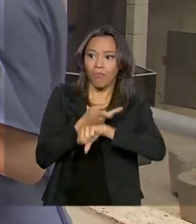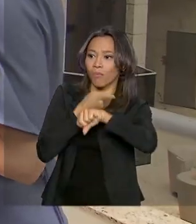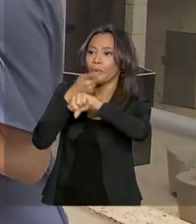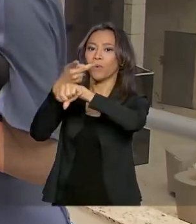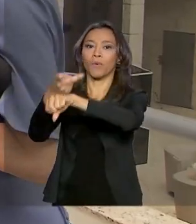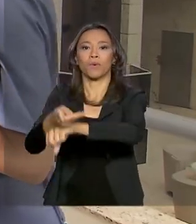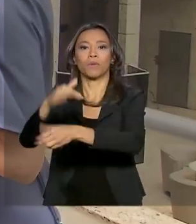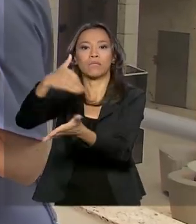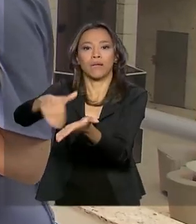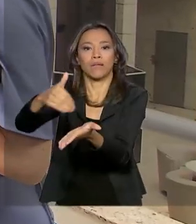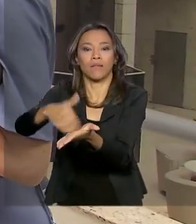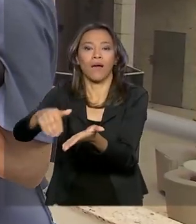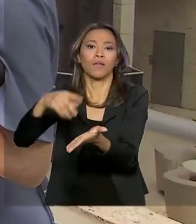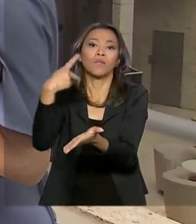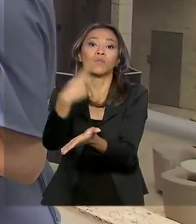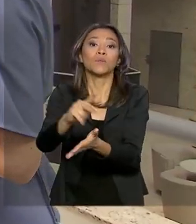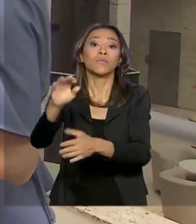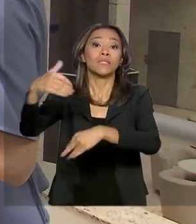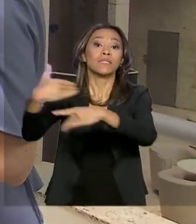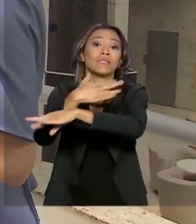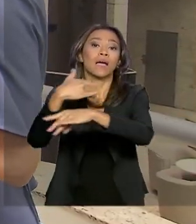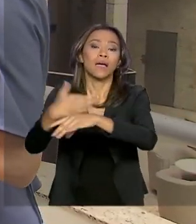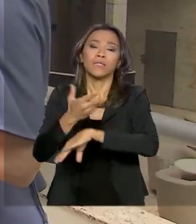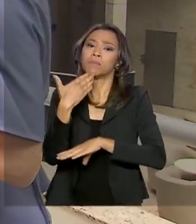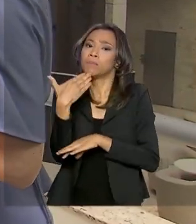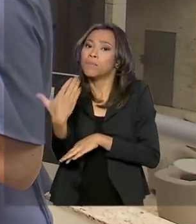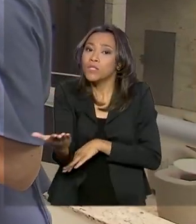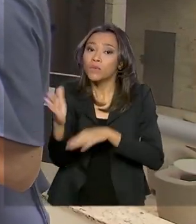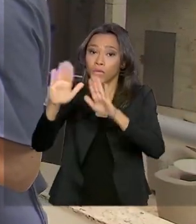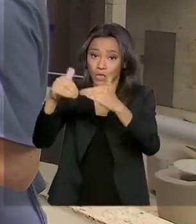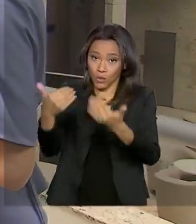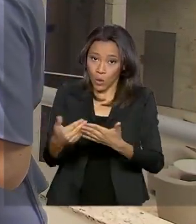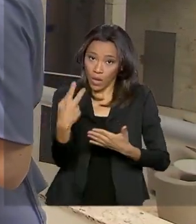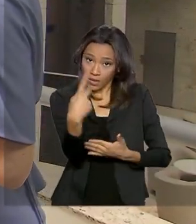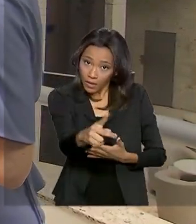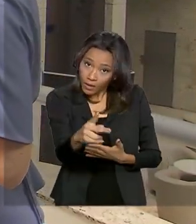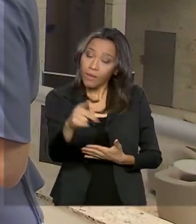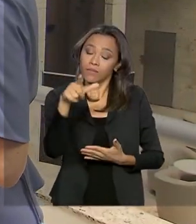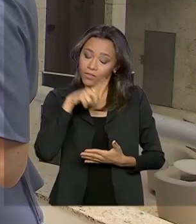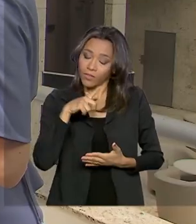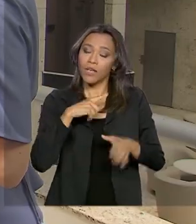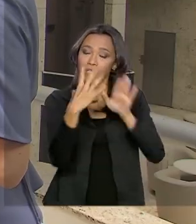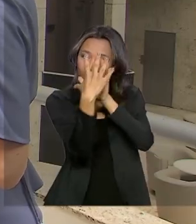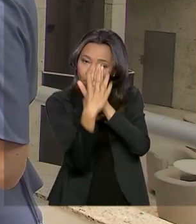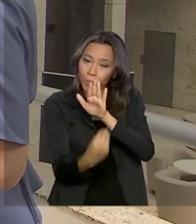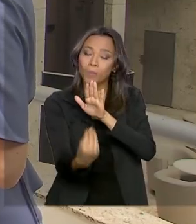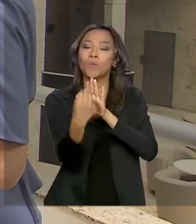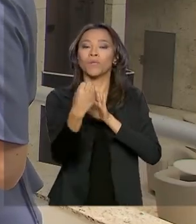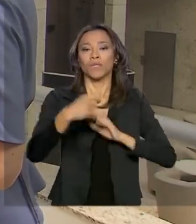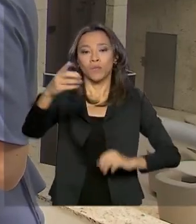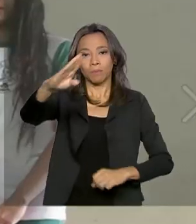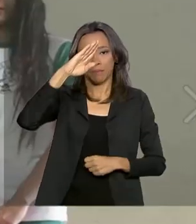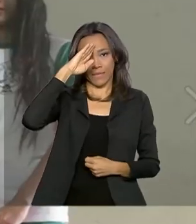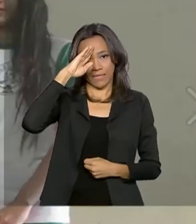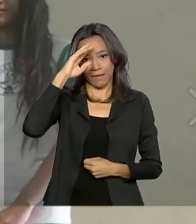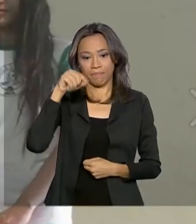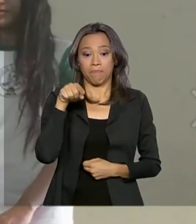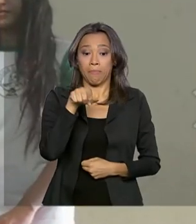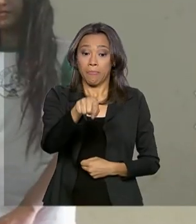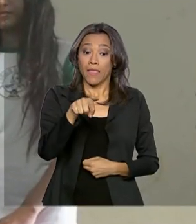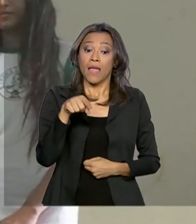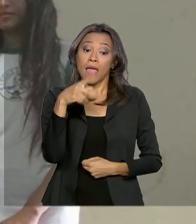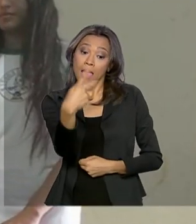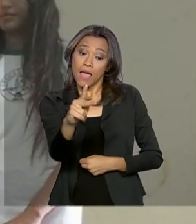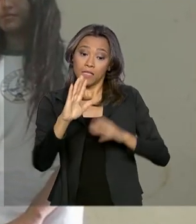o secretário de Educação de sua cidade e pediu que a escola que dirige ganhasse uma gestão compartilhada com os militares. A escola